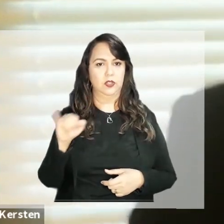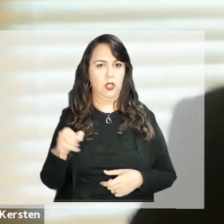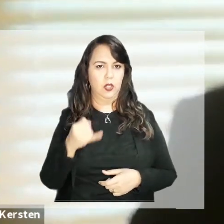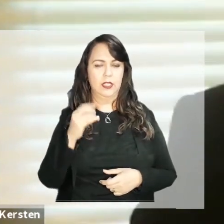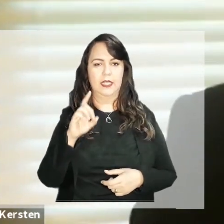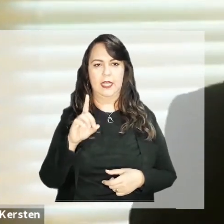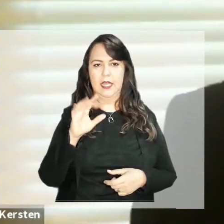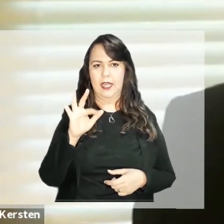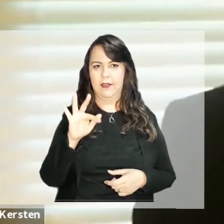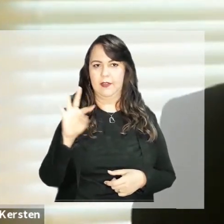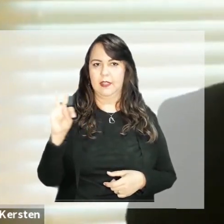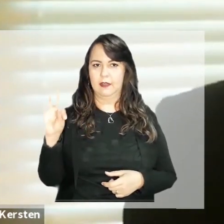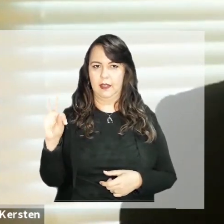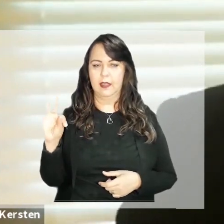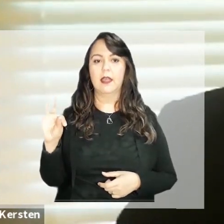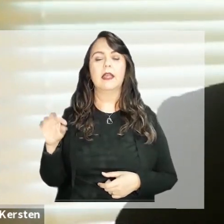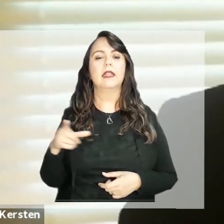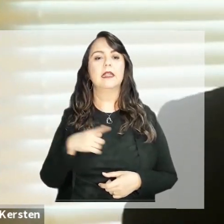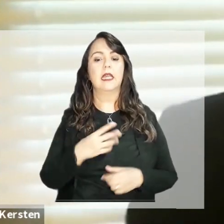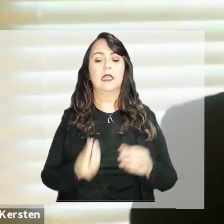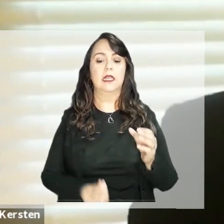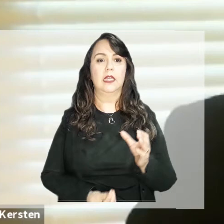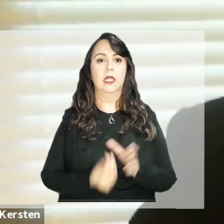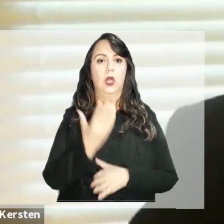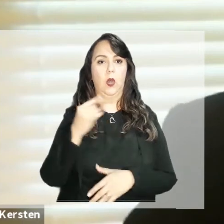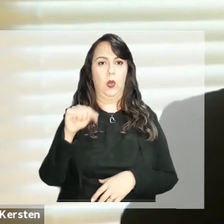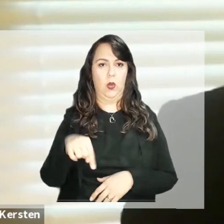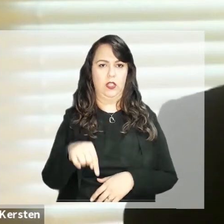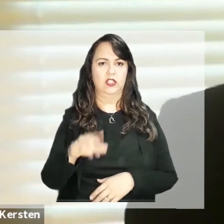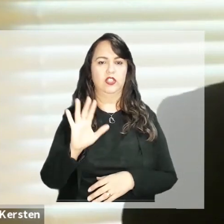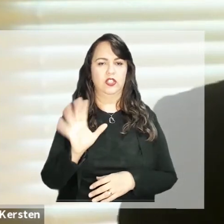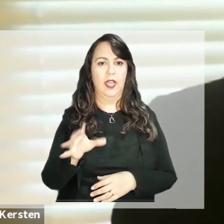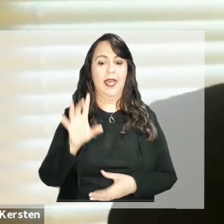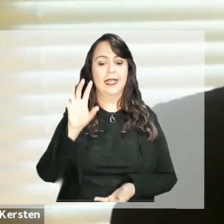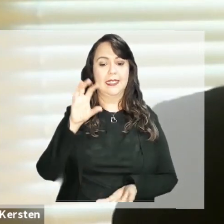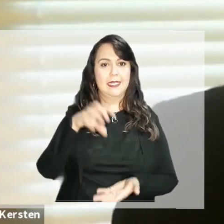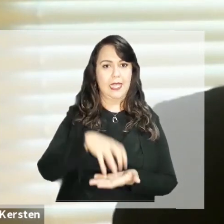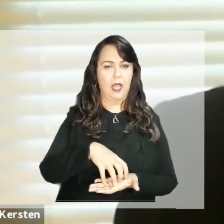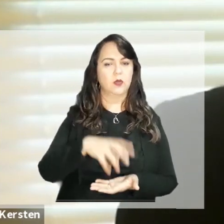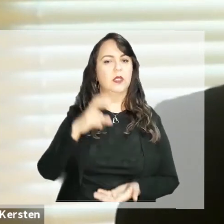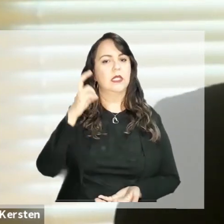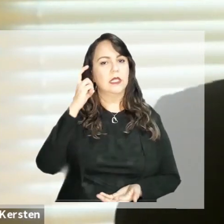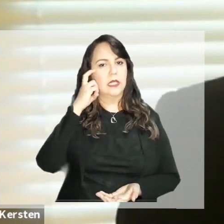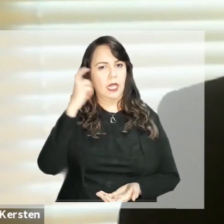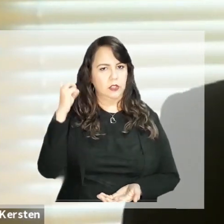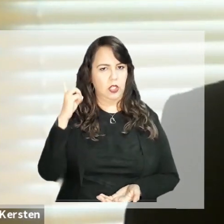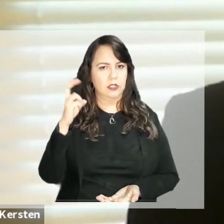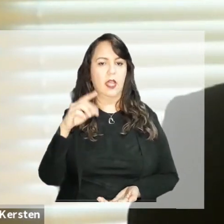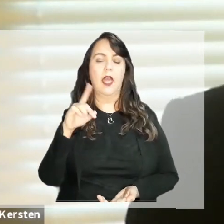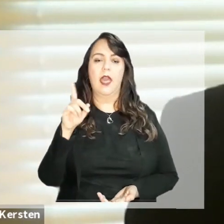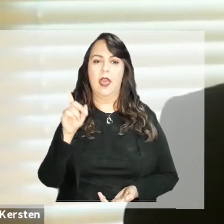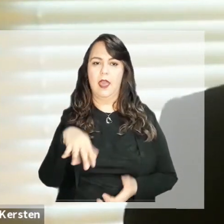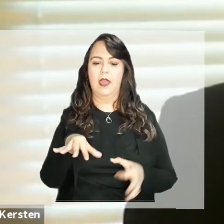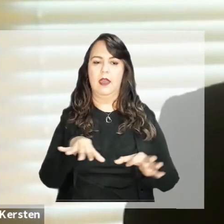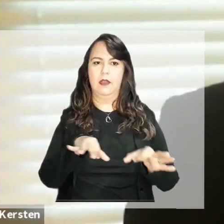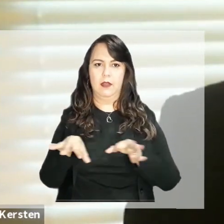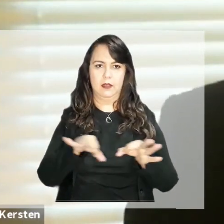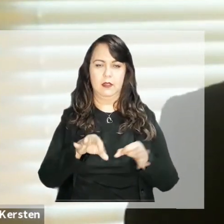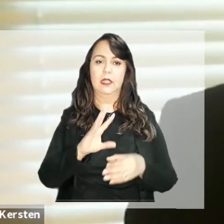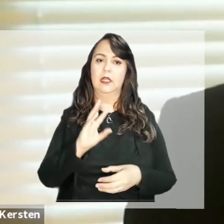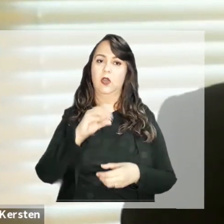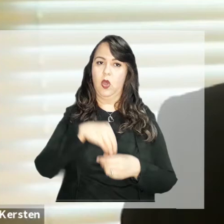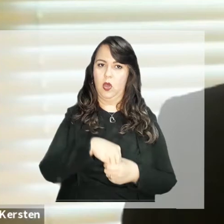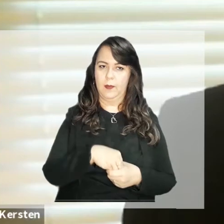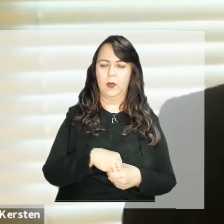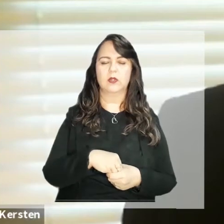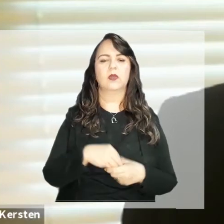de inteligência. É um órgão administrativo composto por magistrados que vai ter como